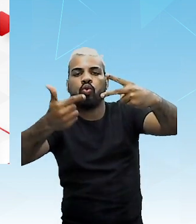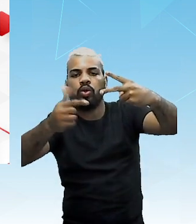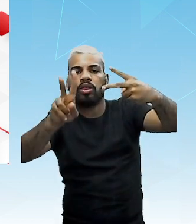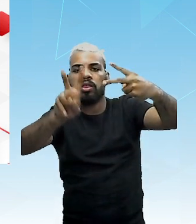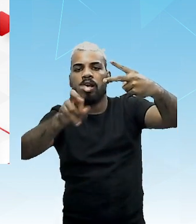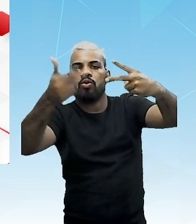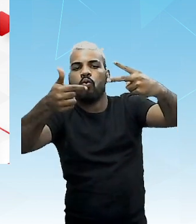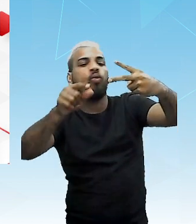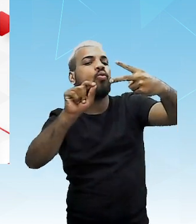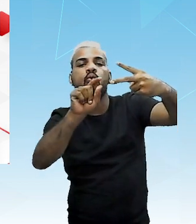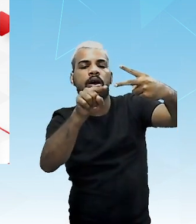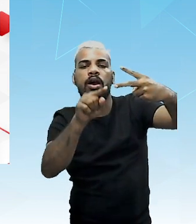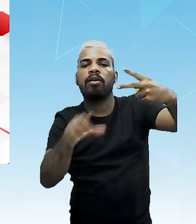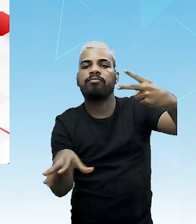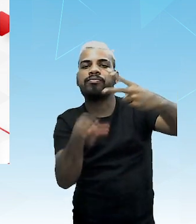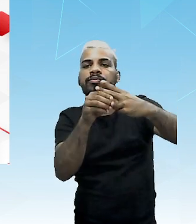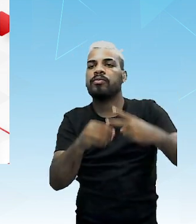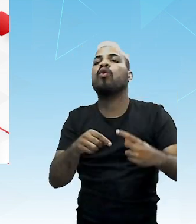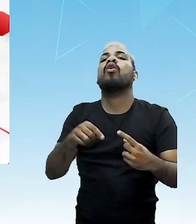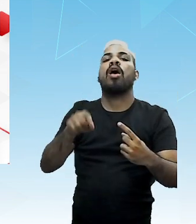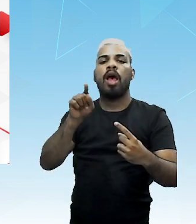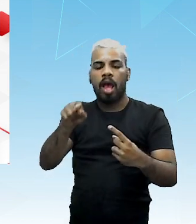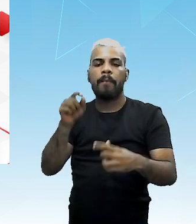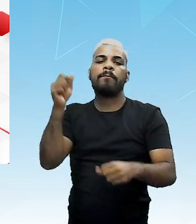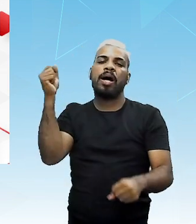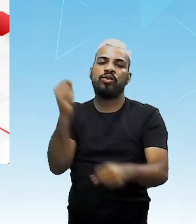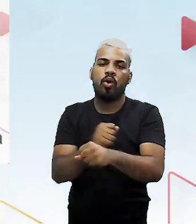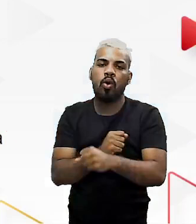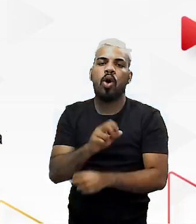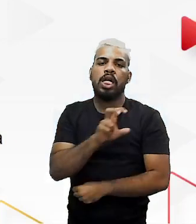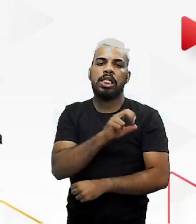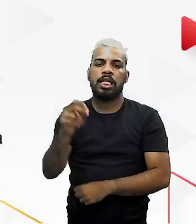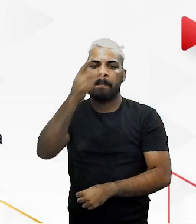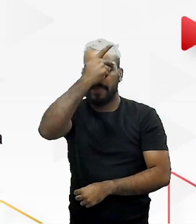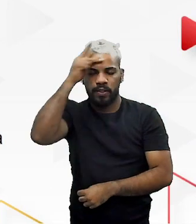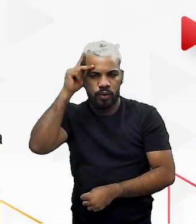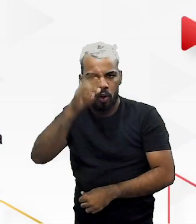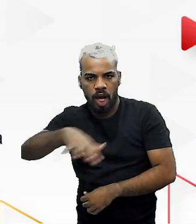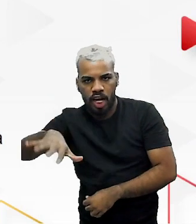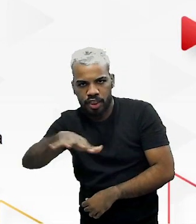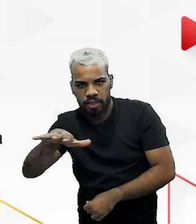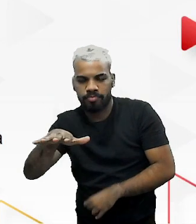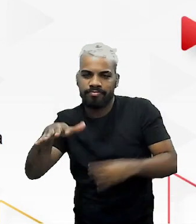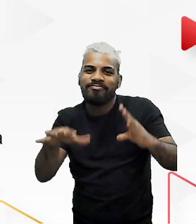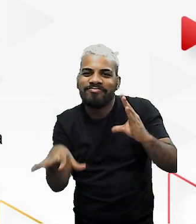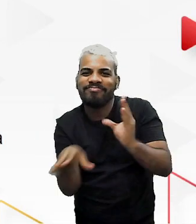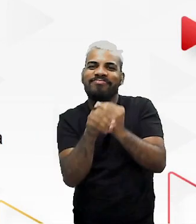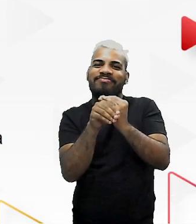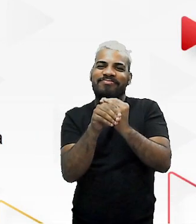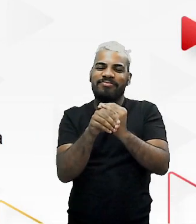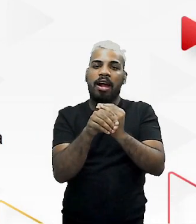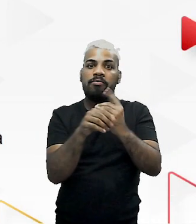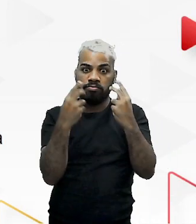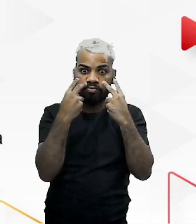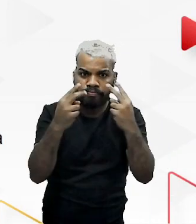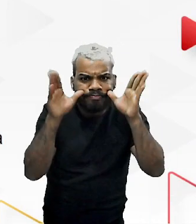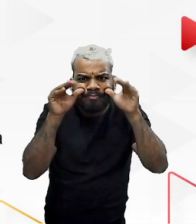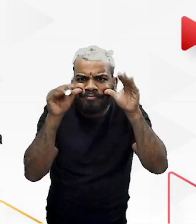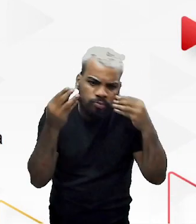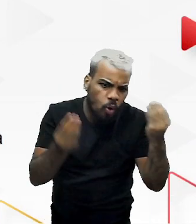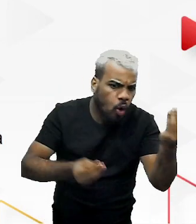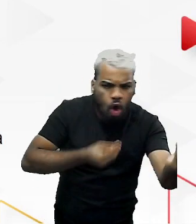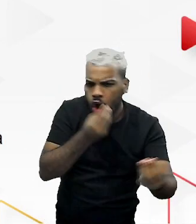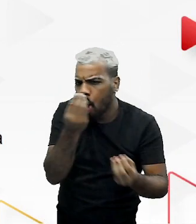sobre o ocorrido, que vai ser descrito no decorrer do texto,